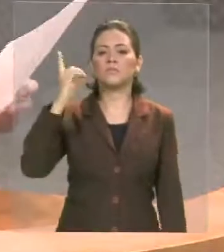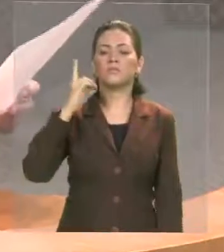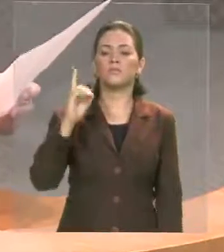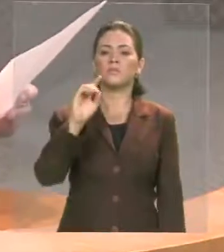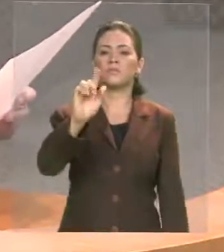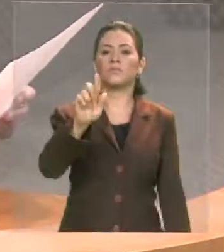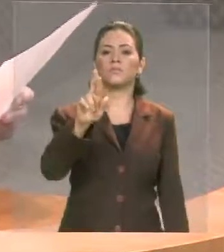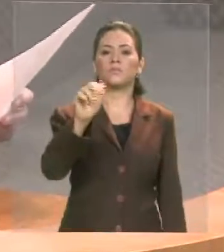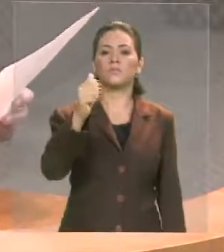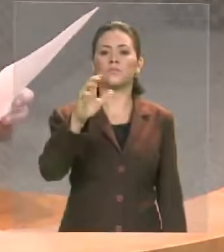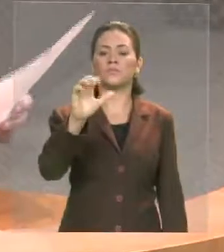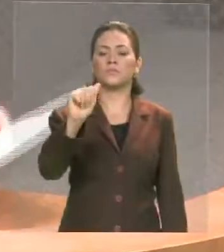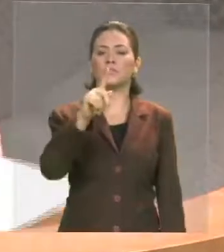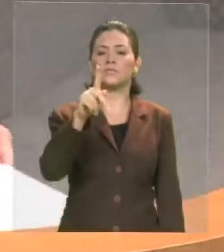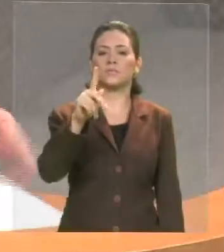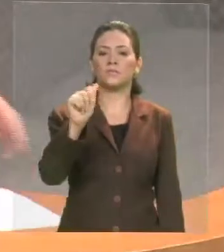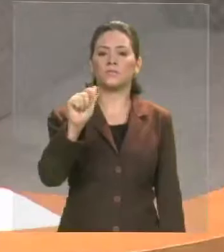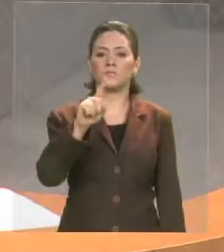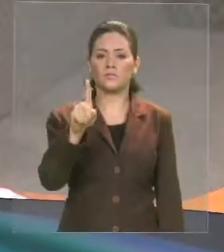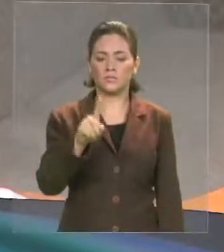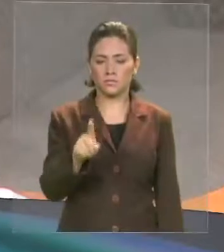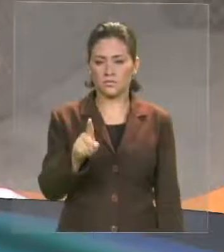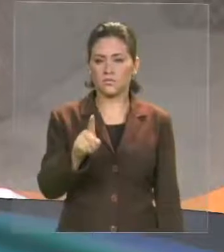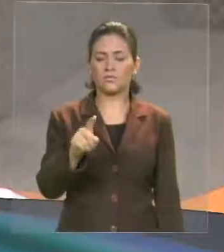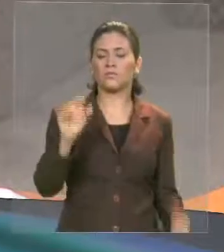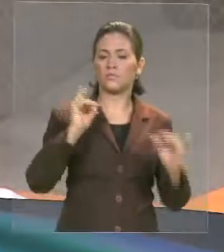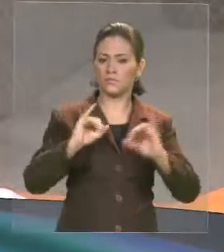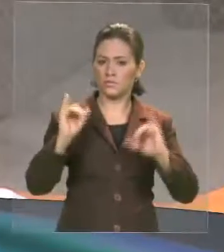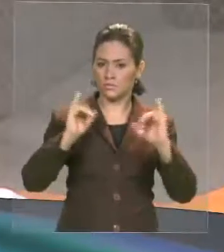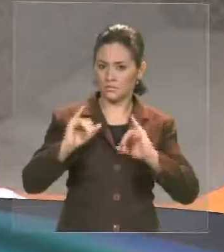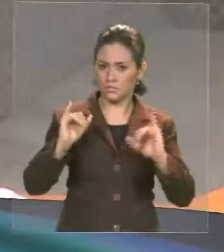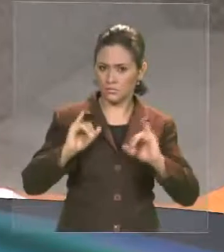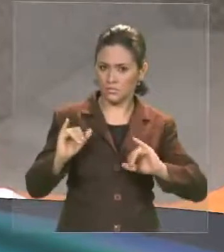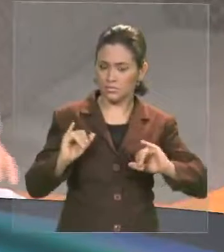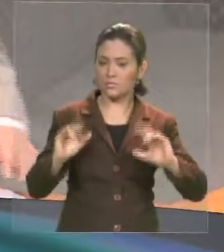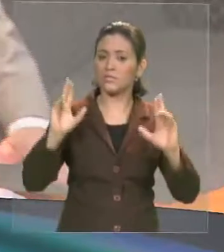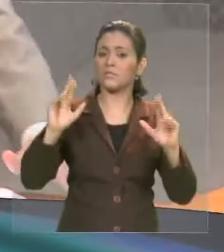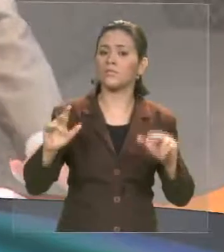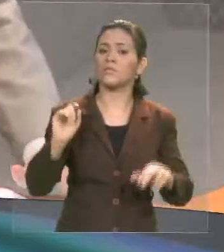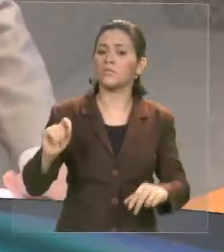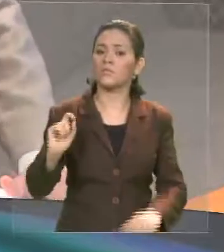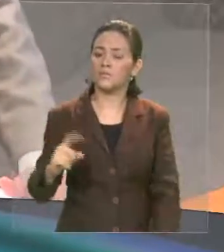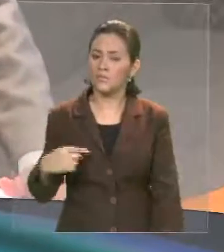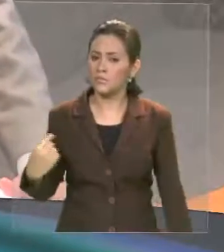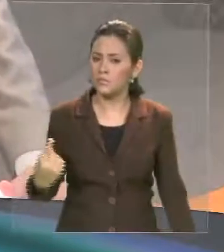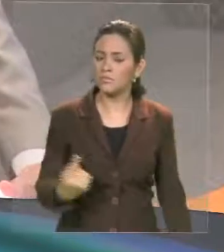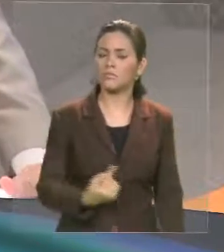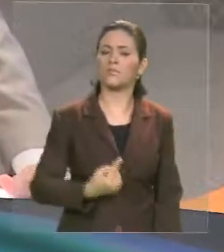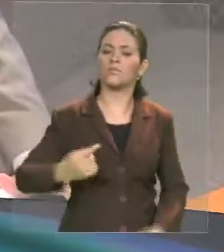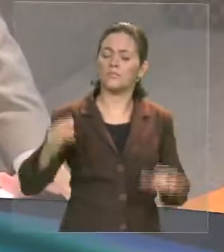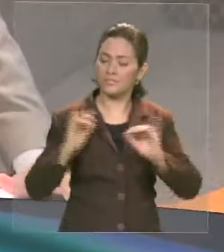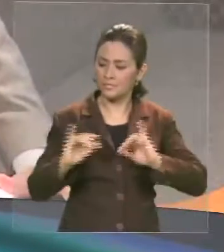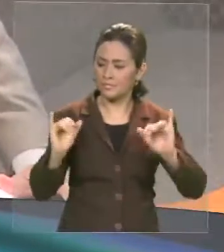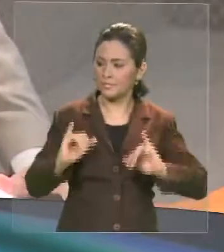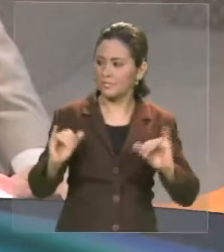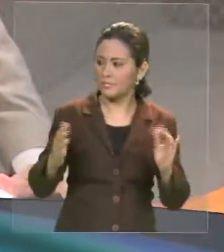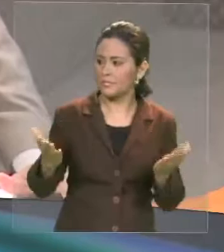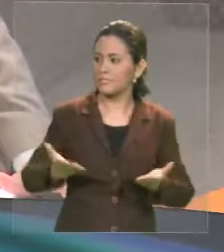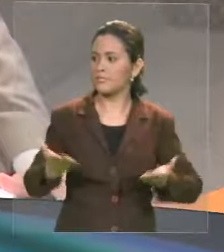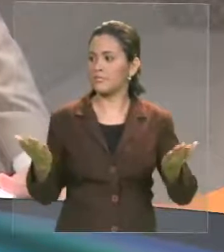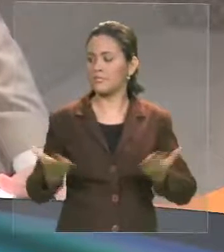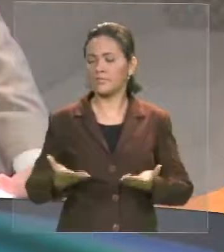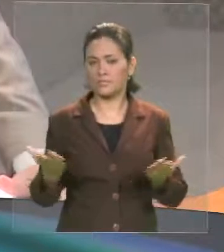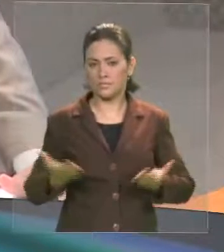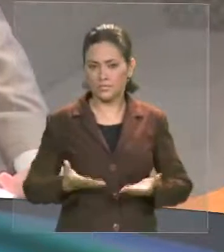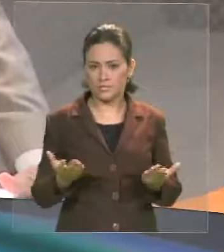Paz traz um tema que com certeza é o tema que mais nós vamos nos debruçar na